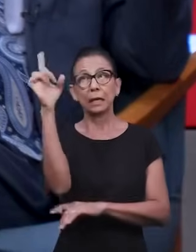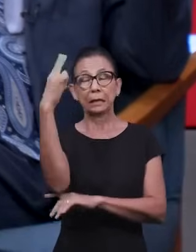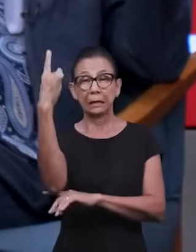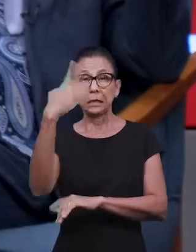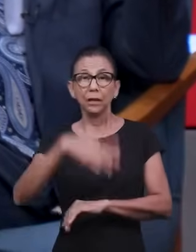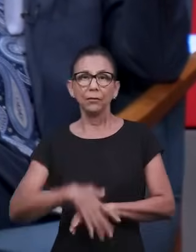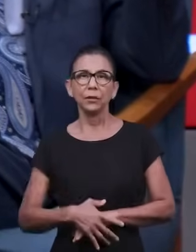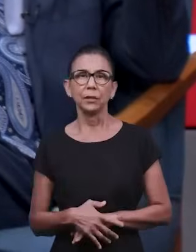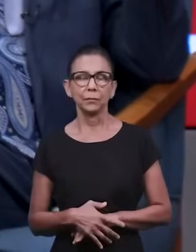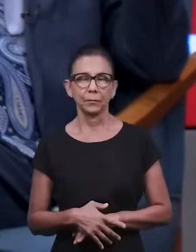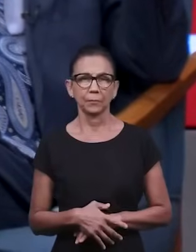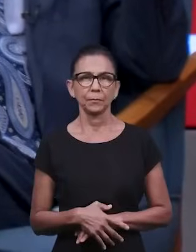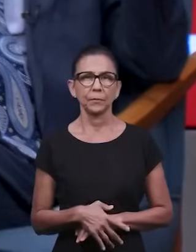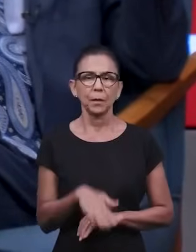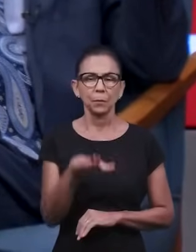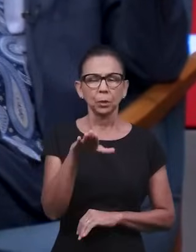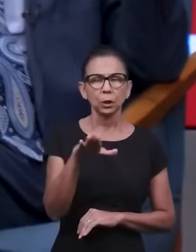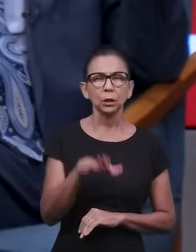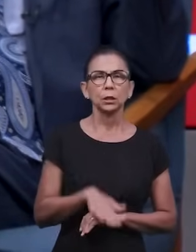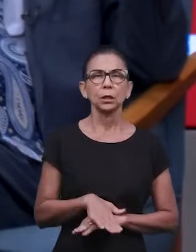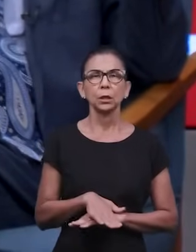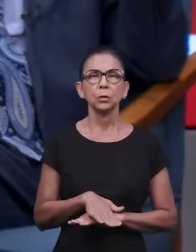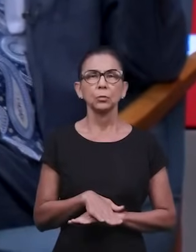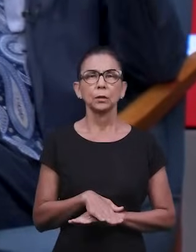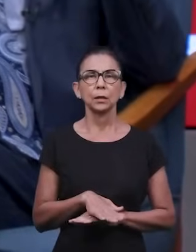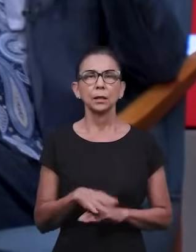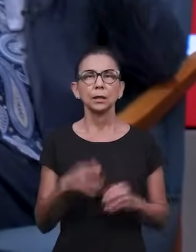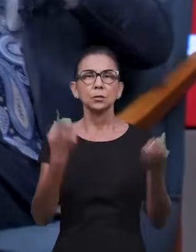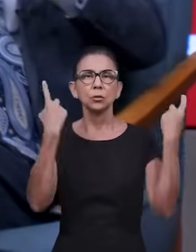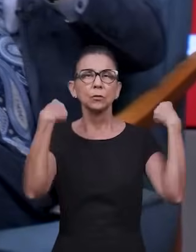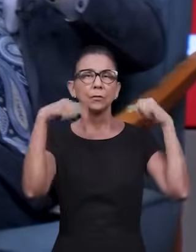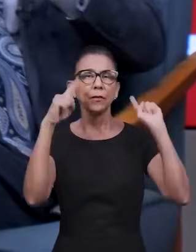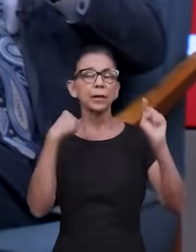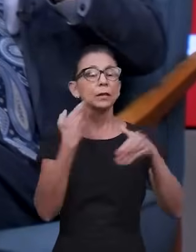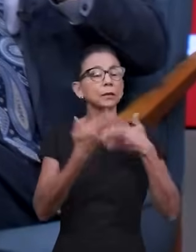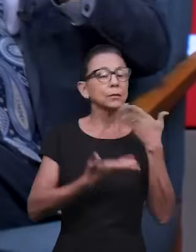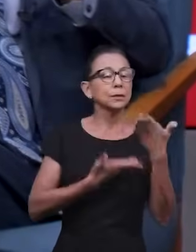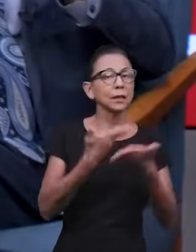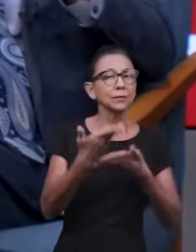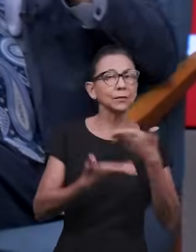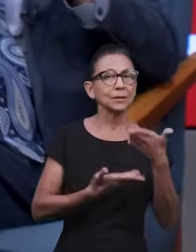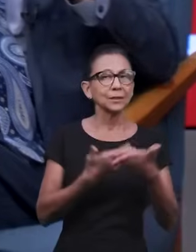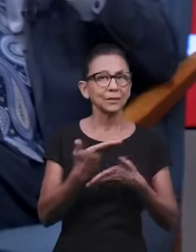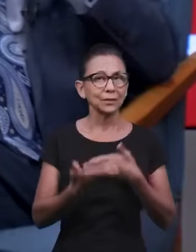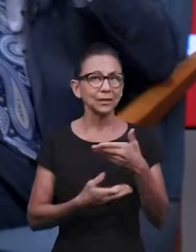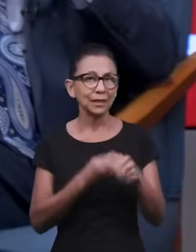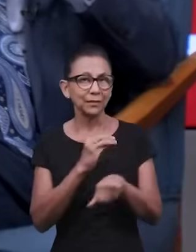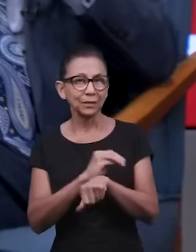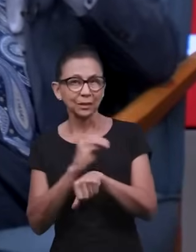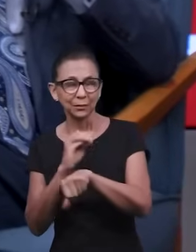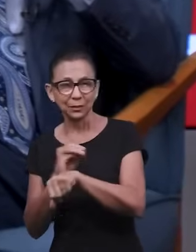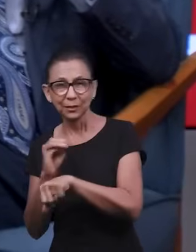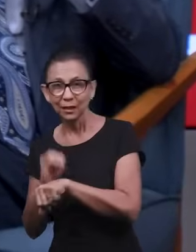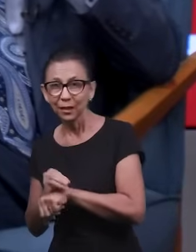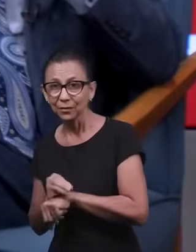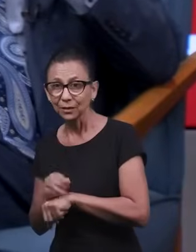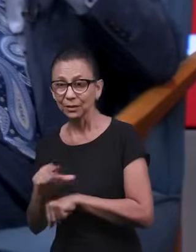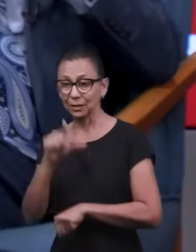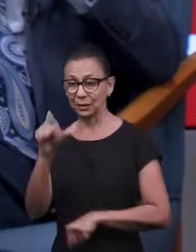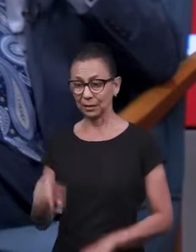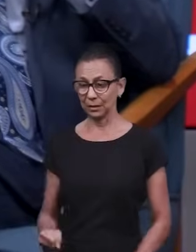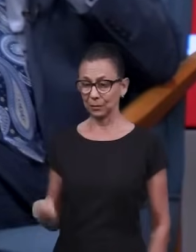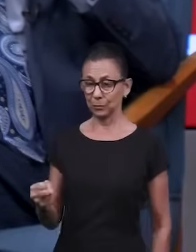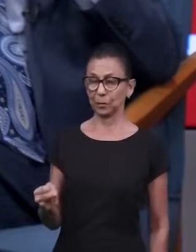do meio do rebanho não é mas Davi disse o senhor é meu pastor então ministério